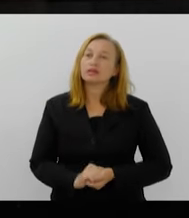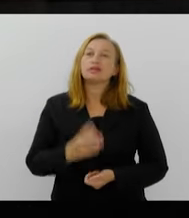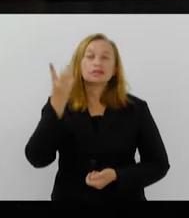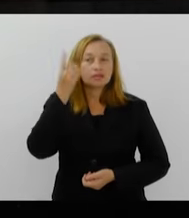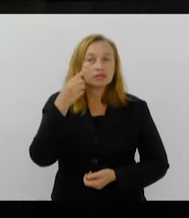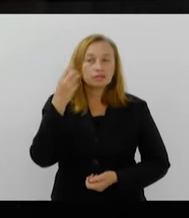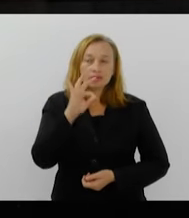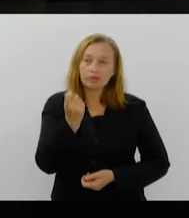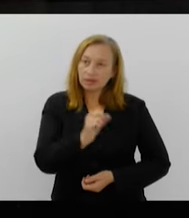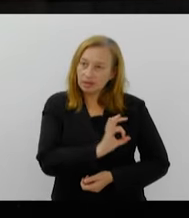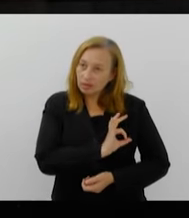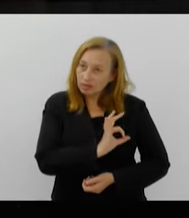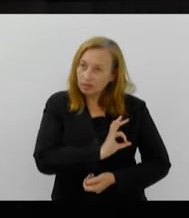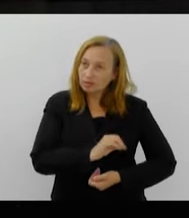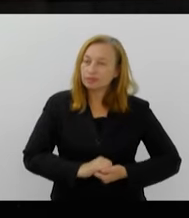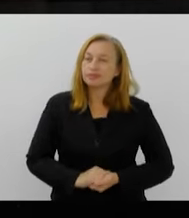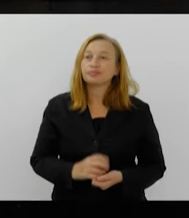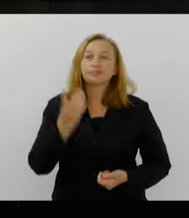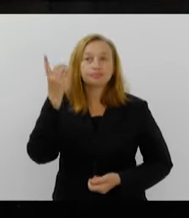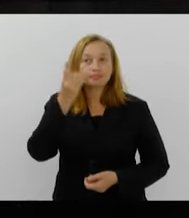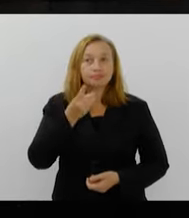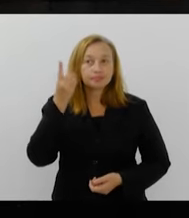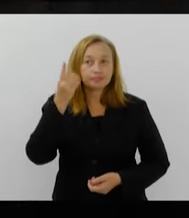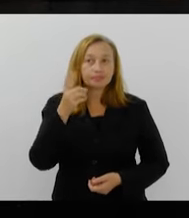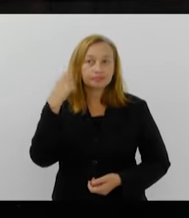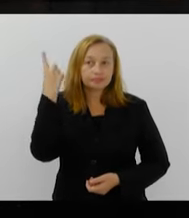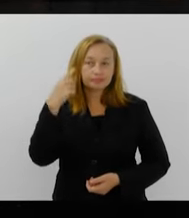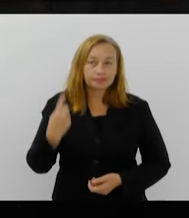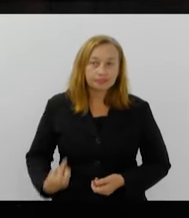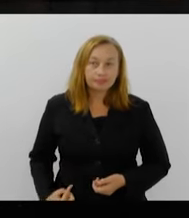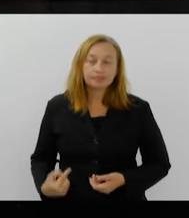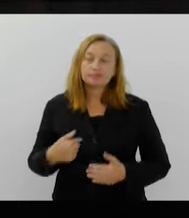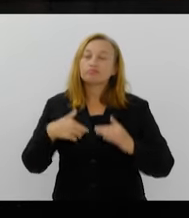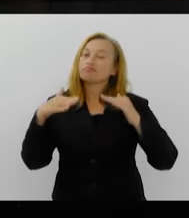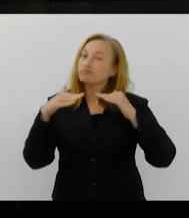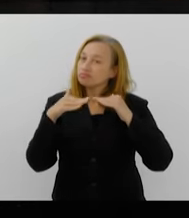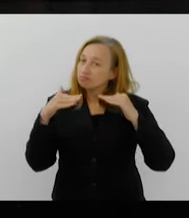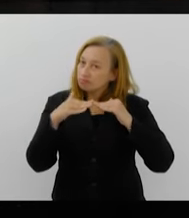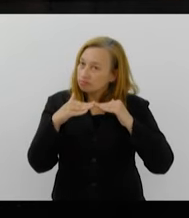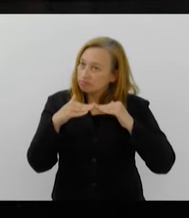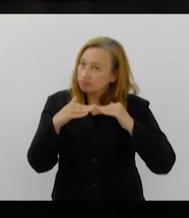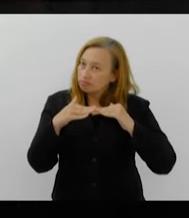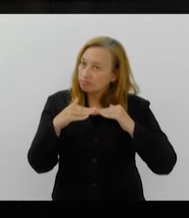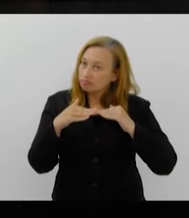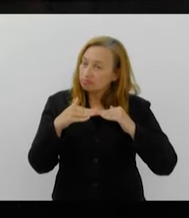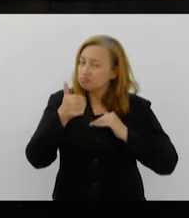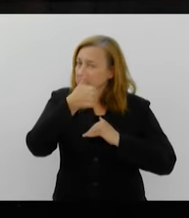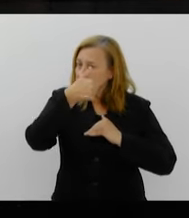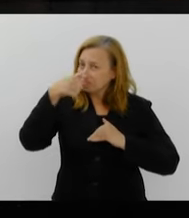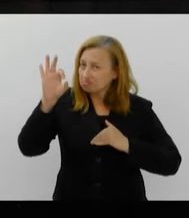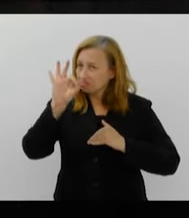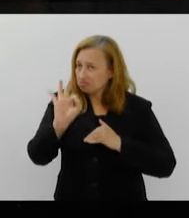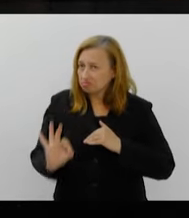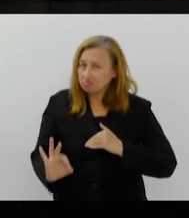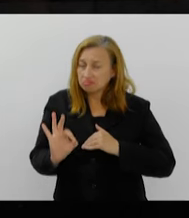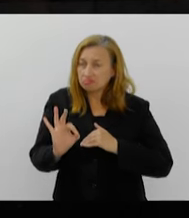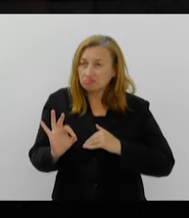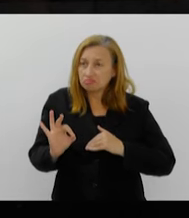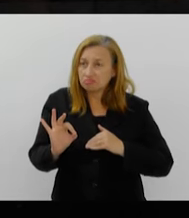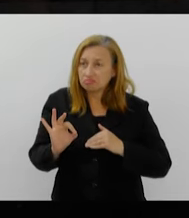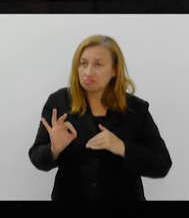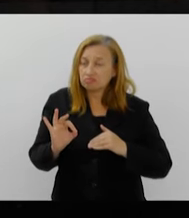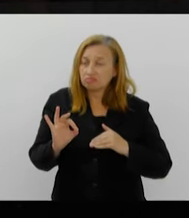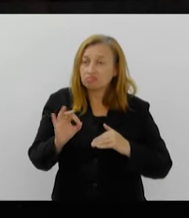Marta Rocha, na deputada Dani Balbi, eu concordo 100% com